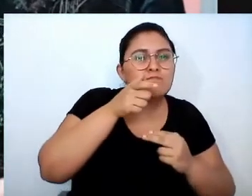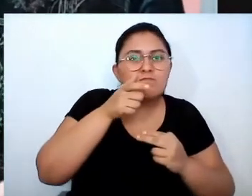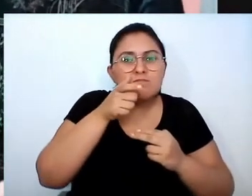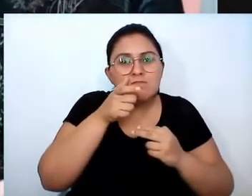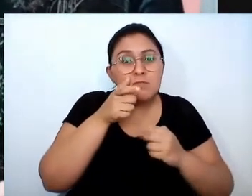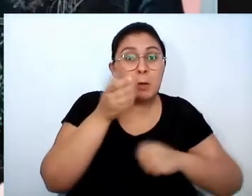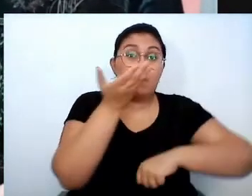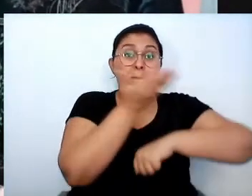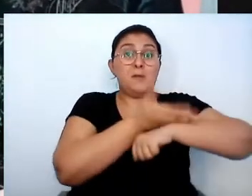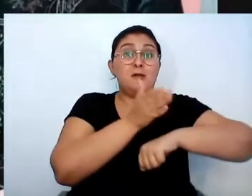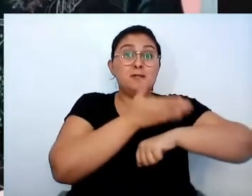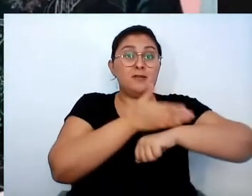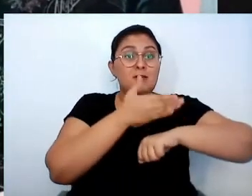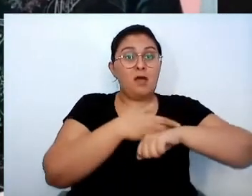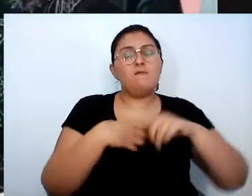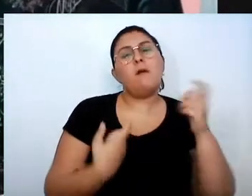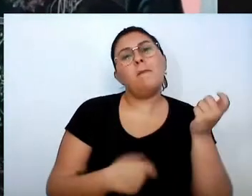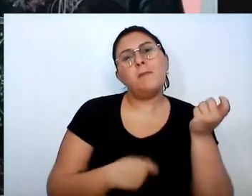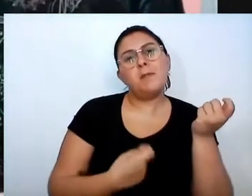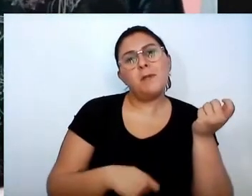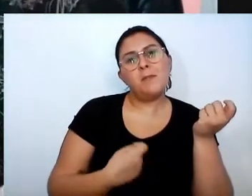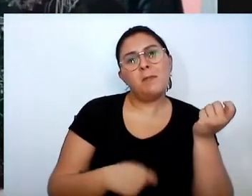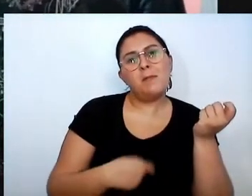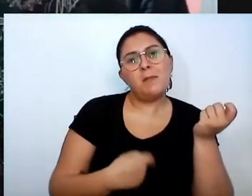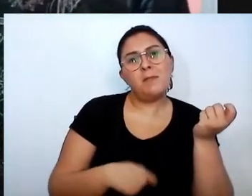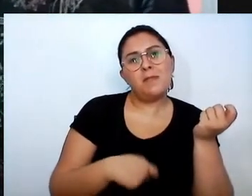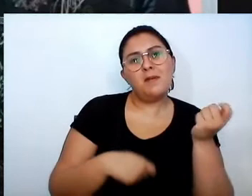comecei a praticar bastante